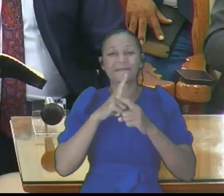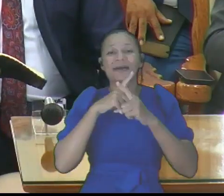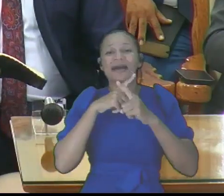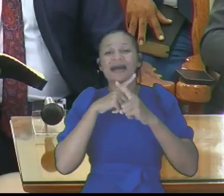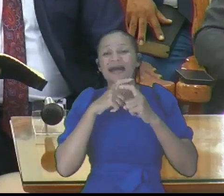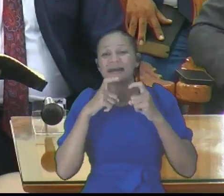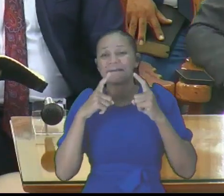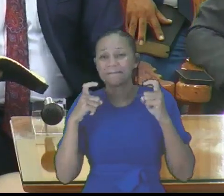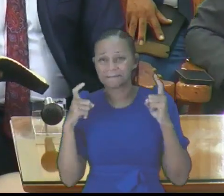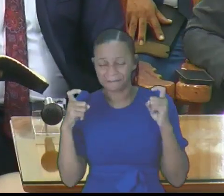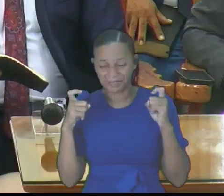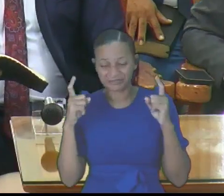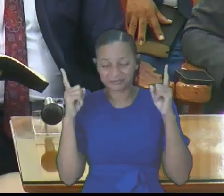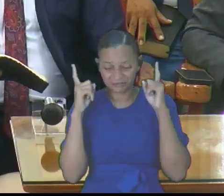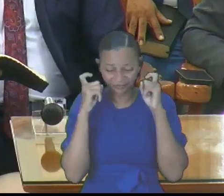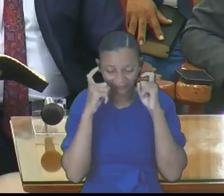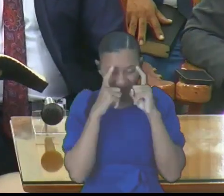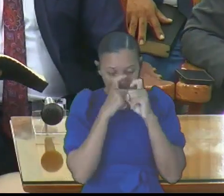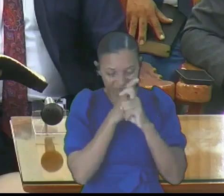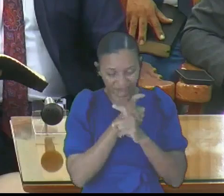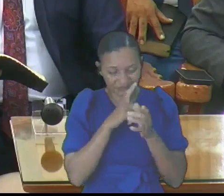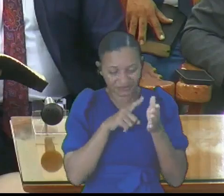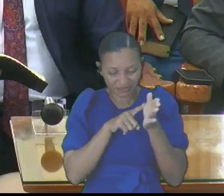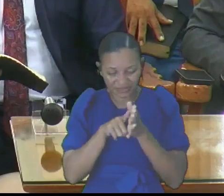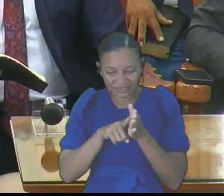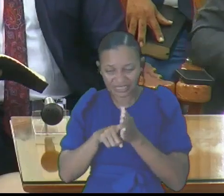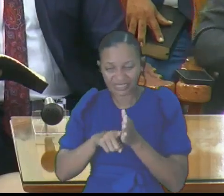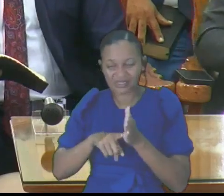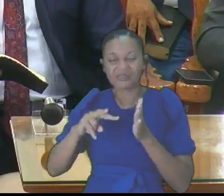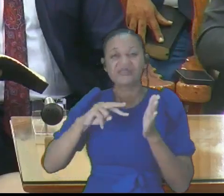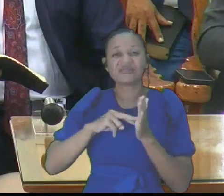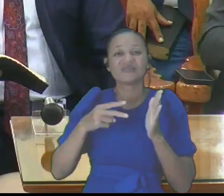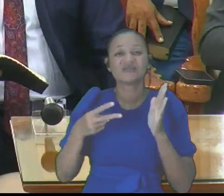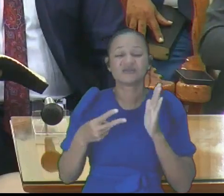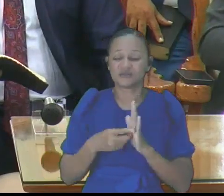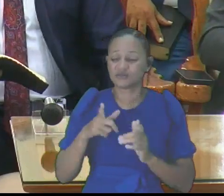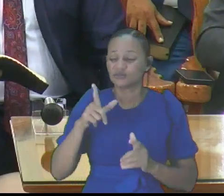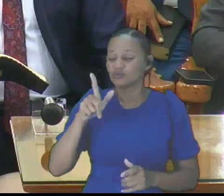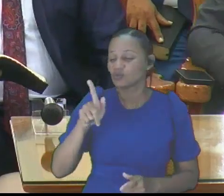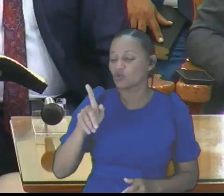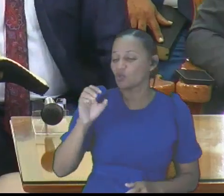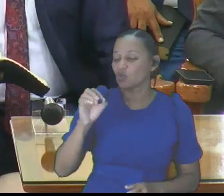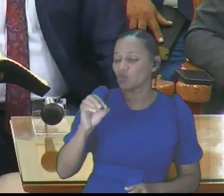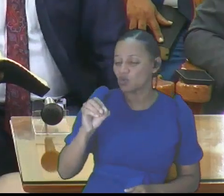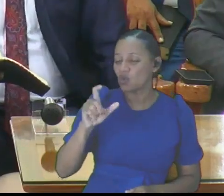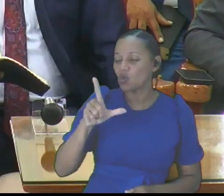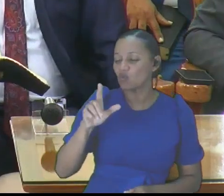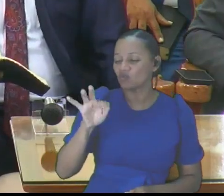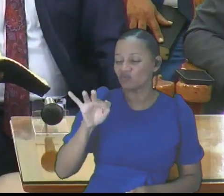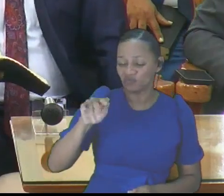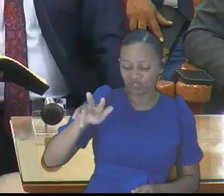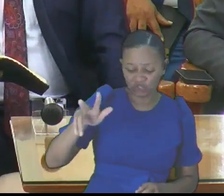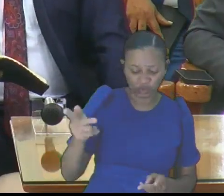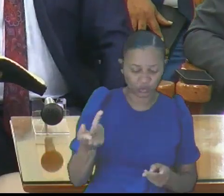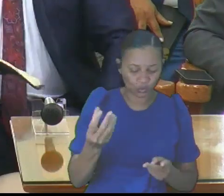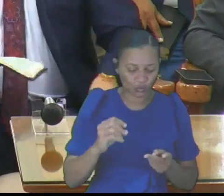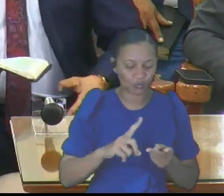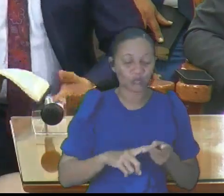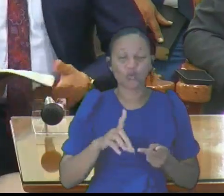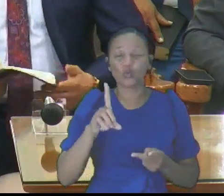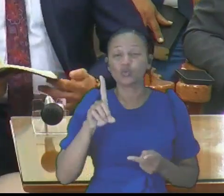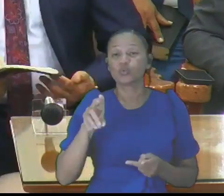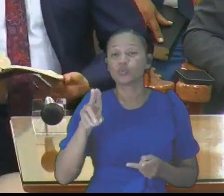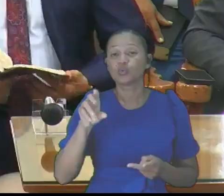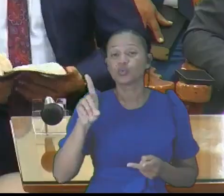interpretação. E eu fiz uma pesquisa, ela significa golfinho, dudongo, foca